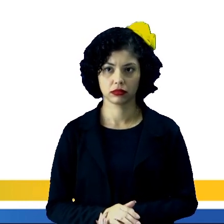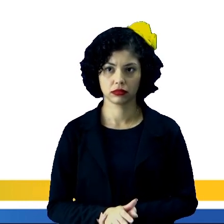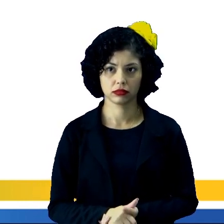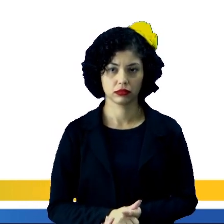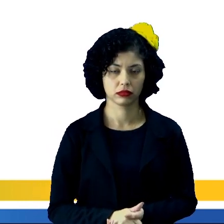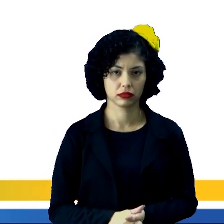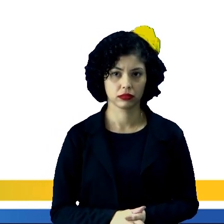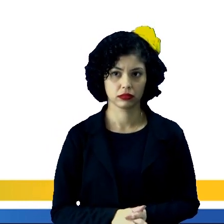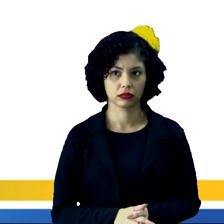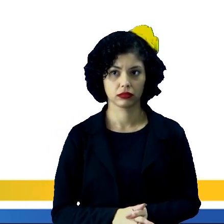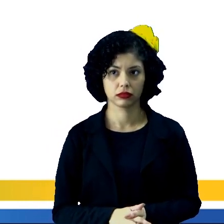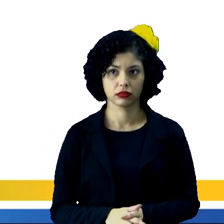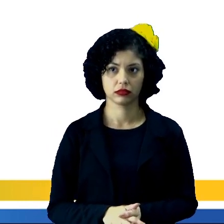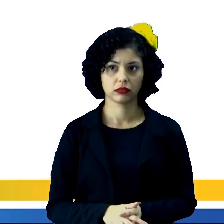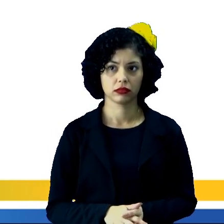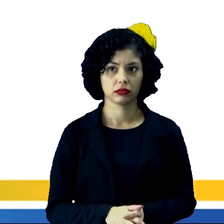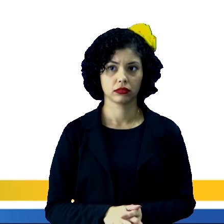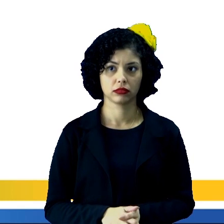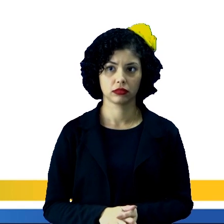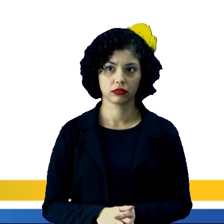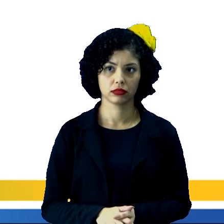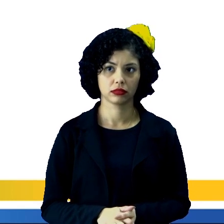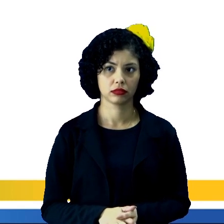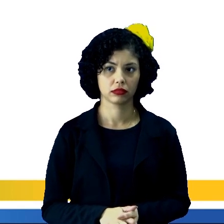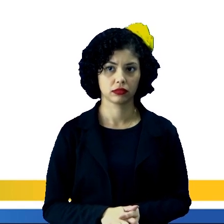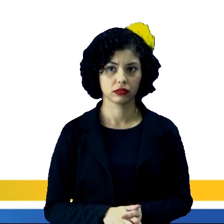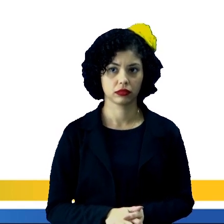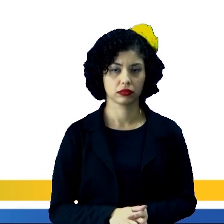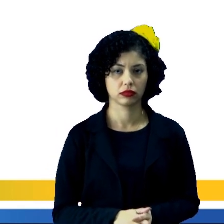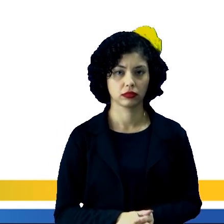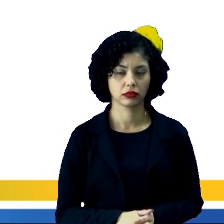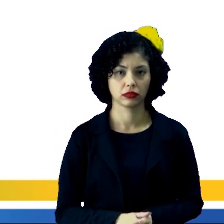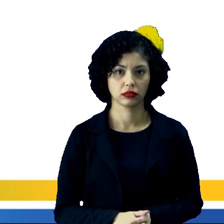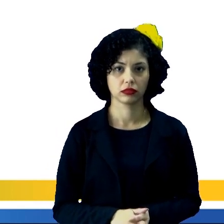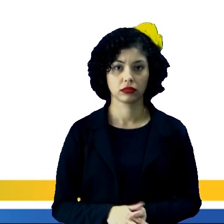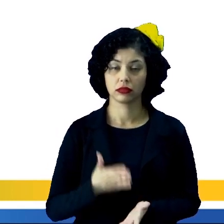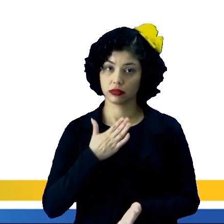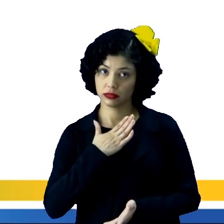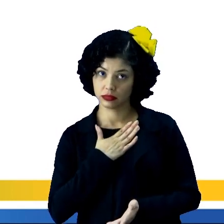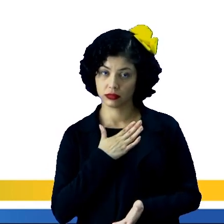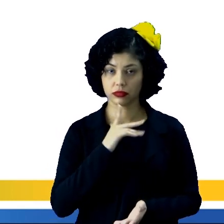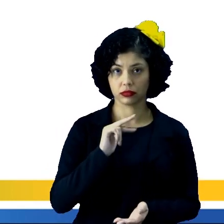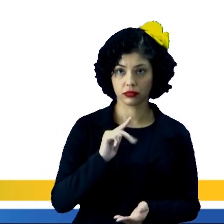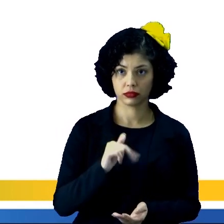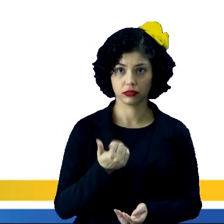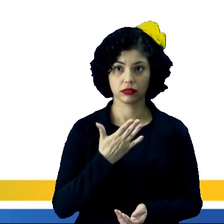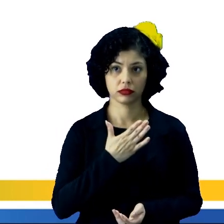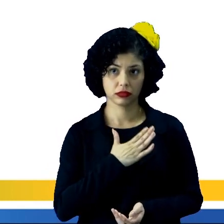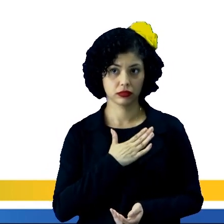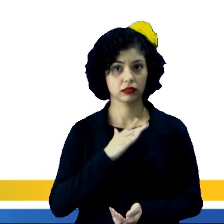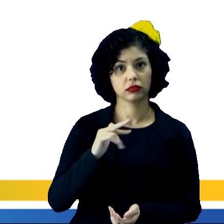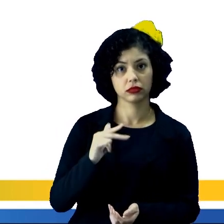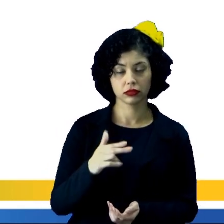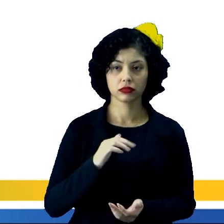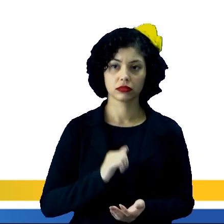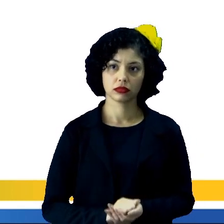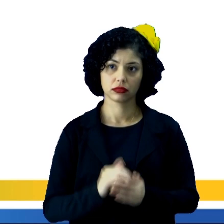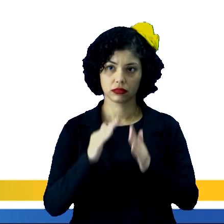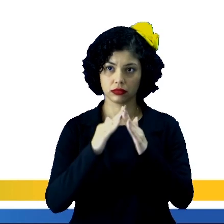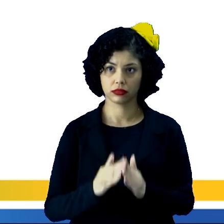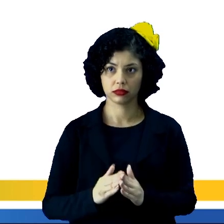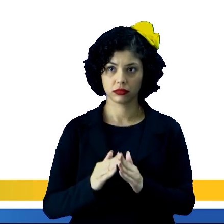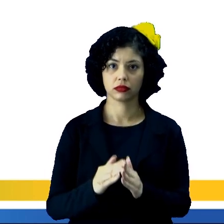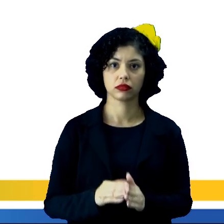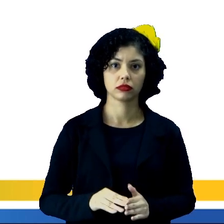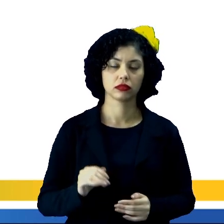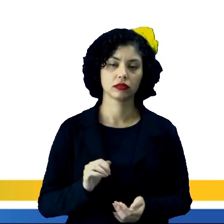Neither my brother nor my sister lived in New York. Nem meu irmão, nem minha irmã moraram